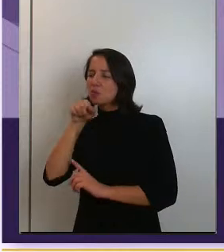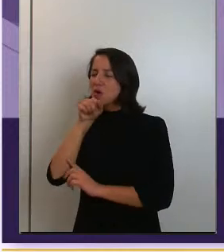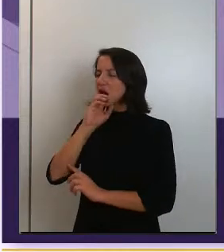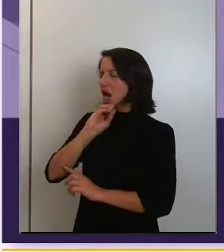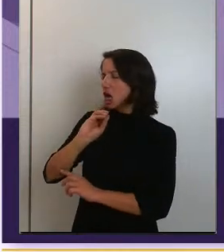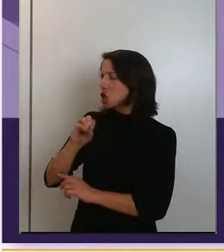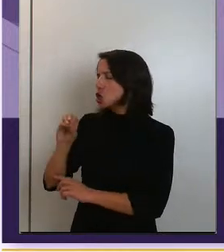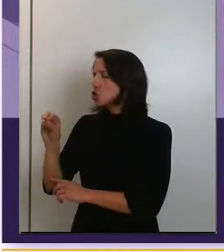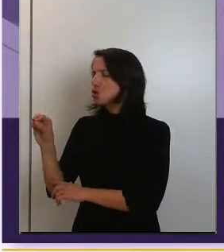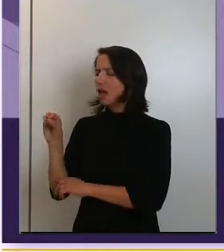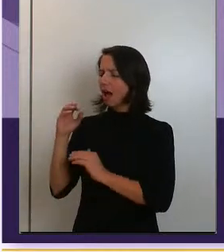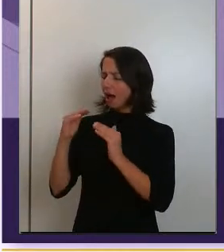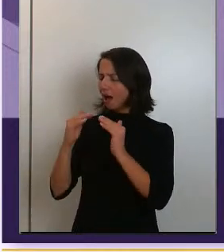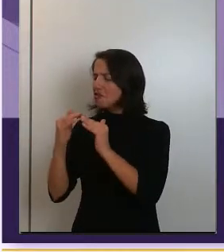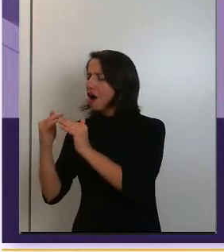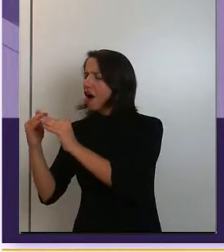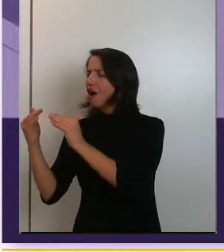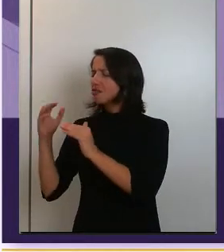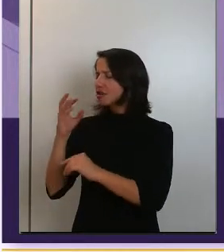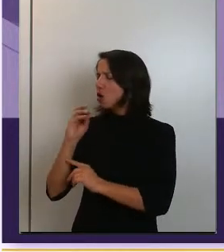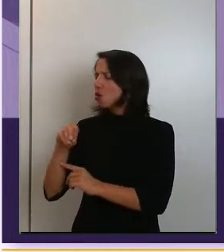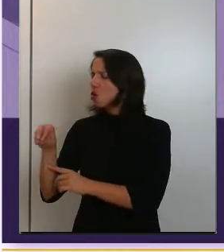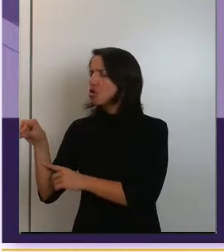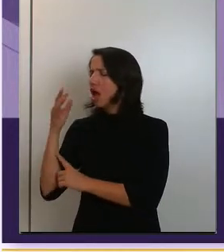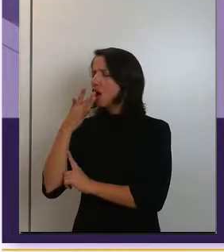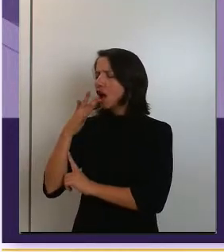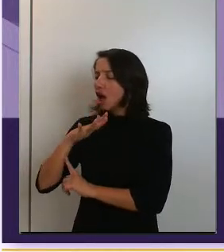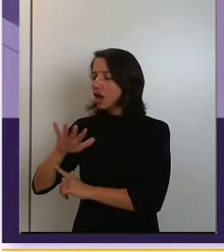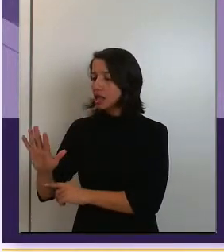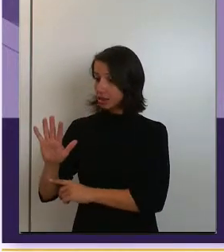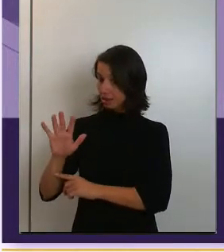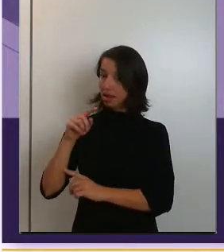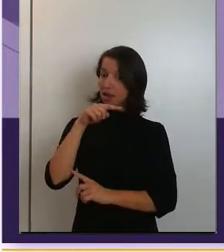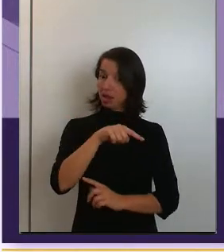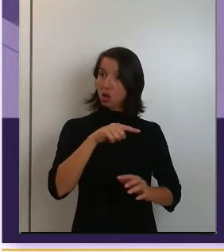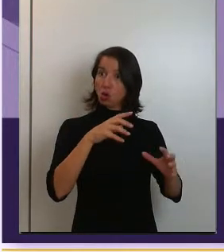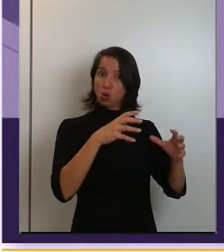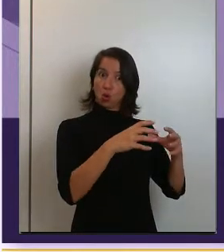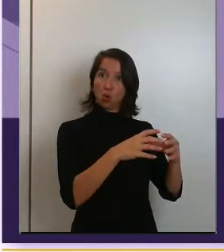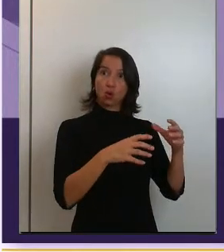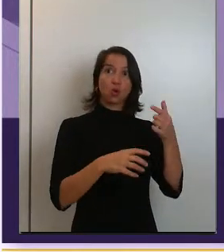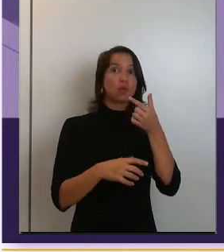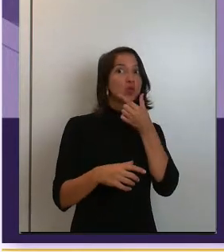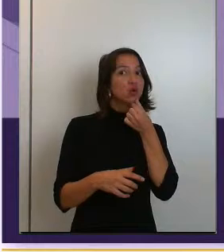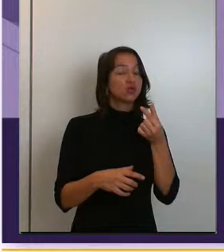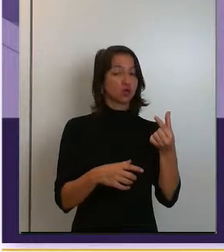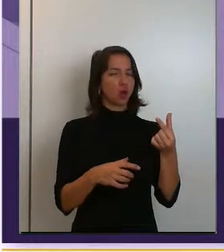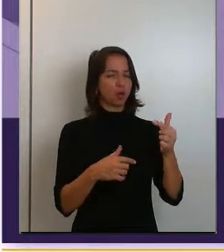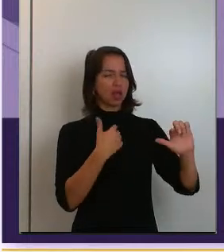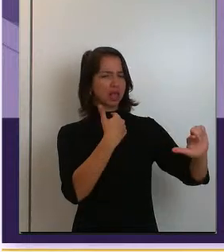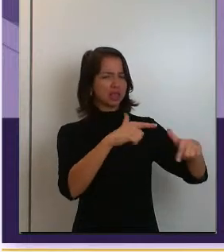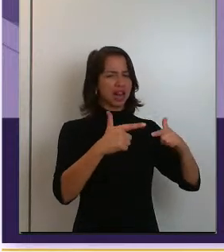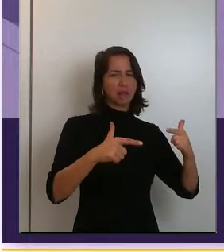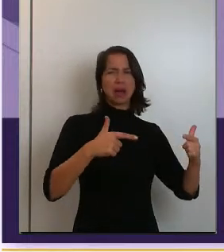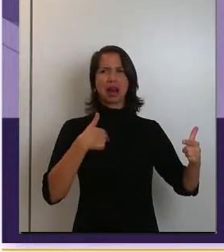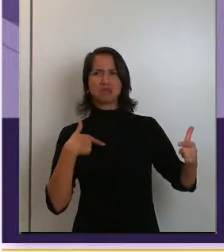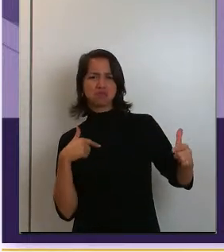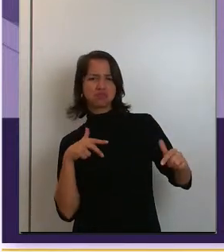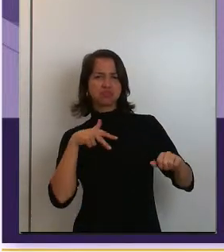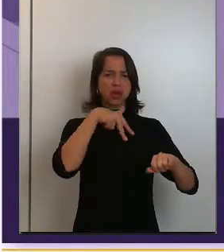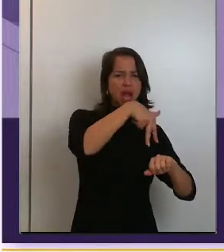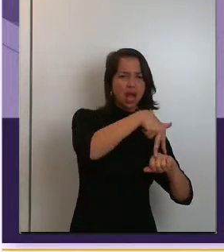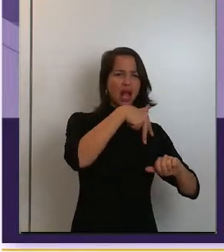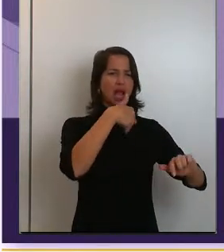casa, das crianças. E os homens, por outro lado, estariam naturalmente vocacionados ao trabalho produtivo, a se ativarem no mercado de